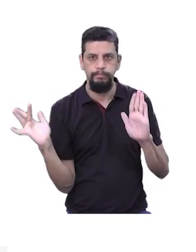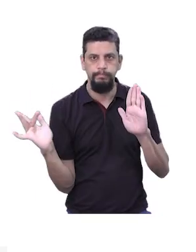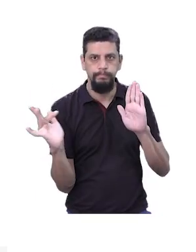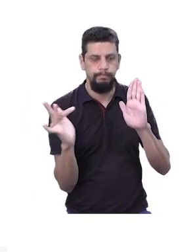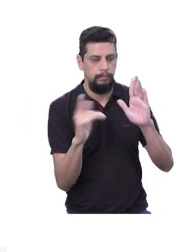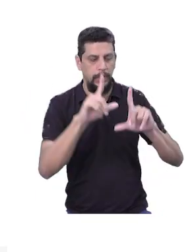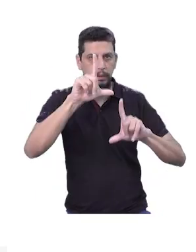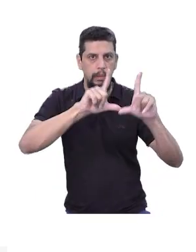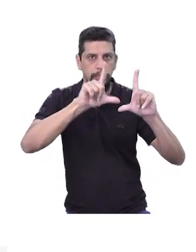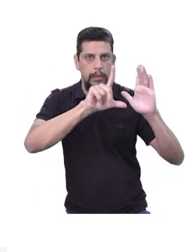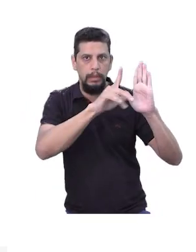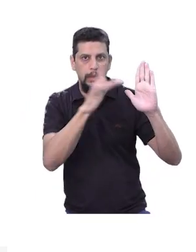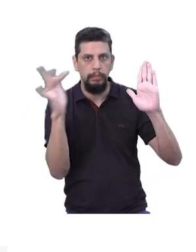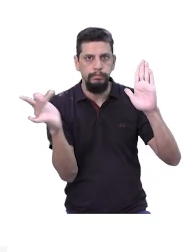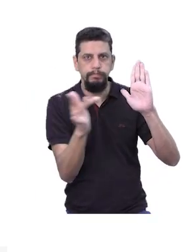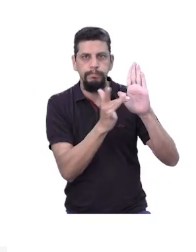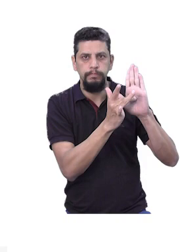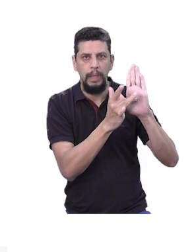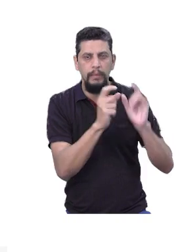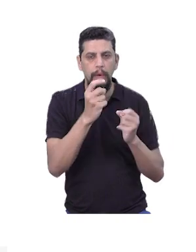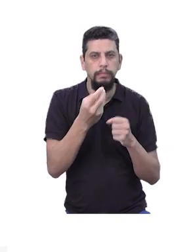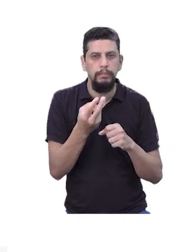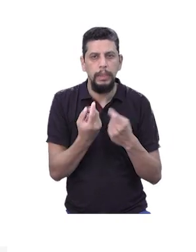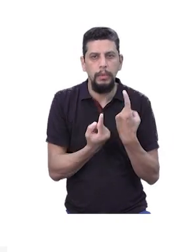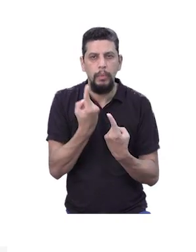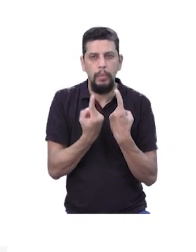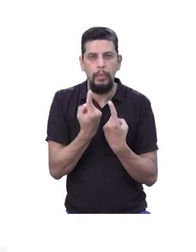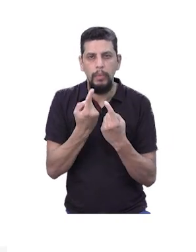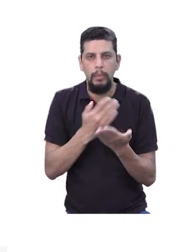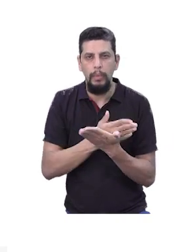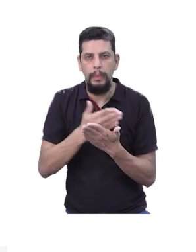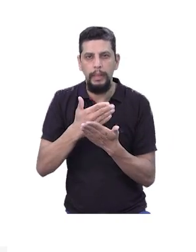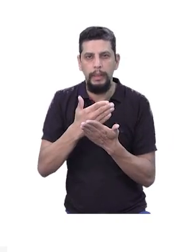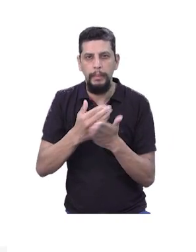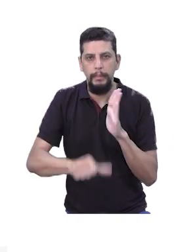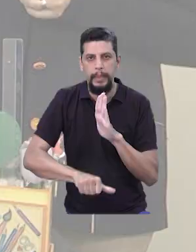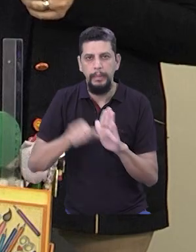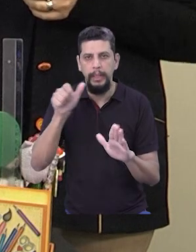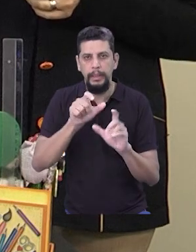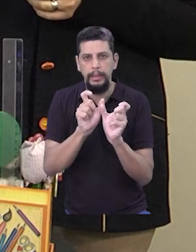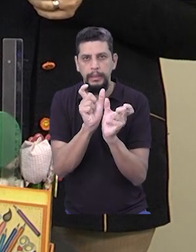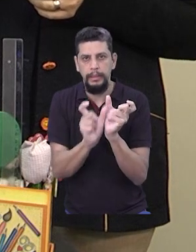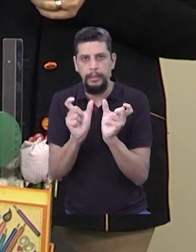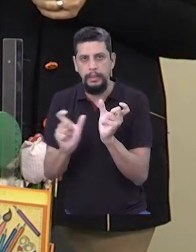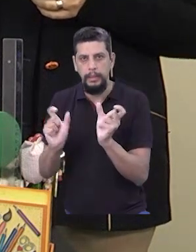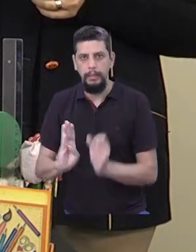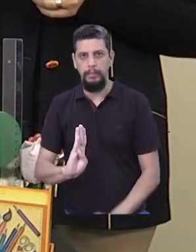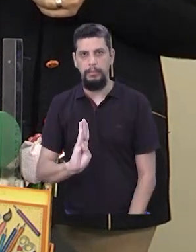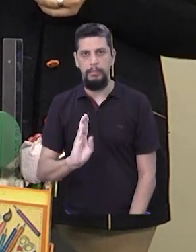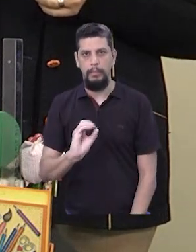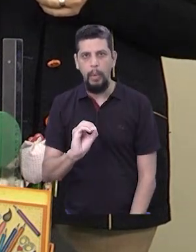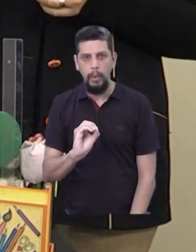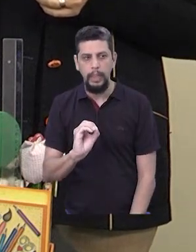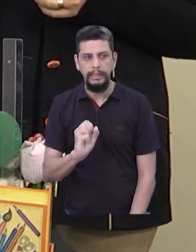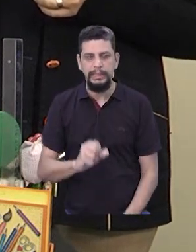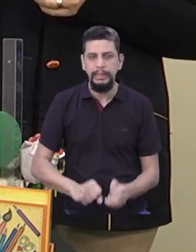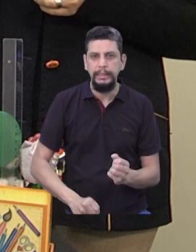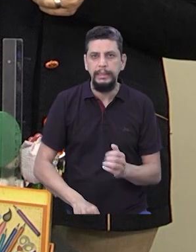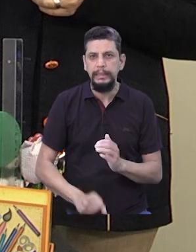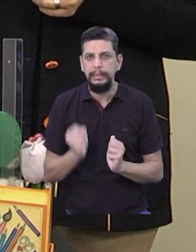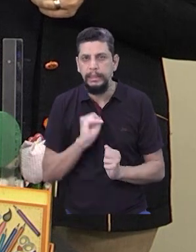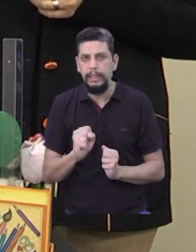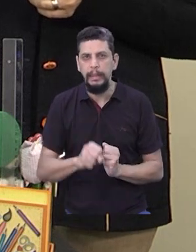lá na tela e vão procurar onde que tá. Começa pela primeira sílaba, que é o bo. Procura lá se